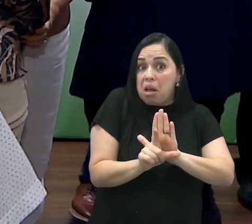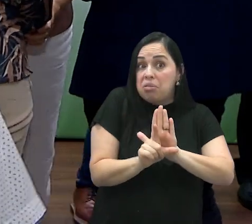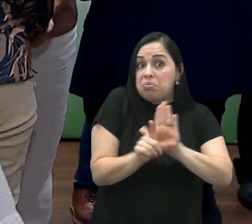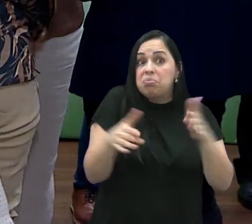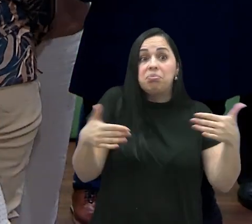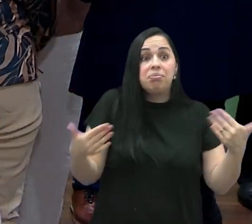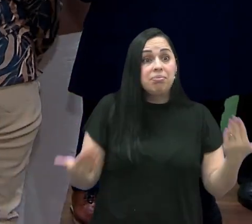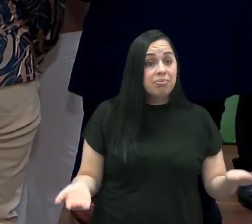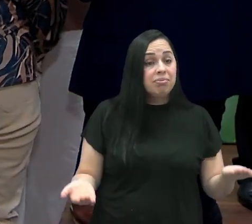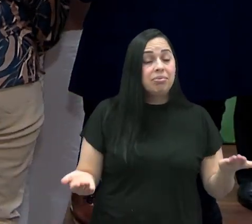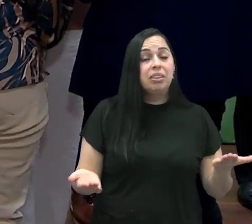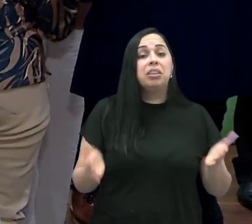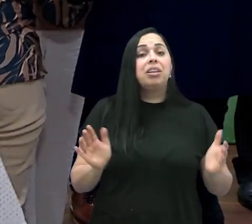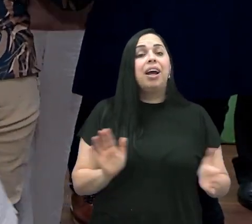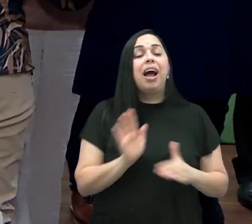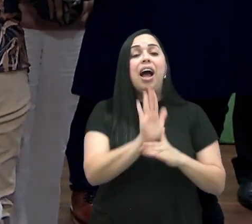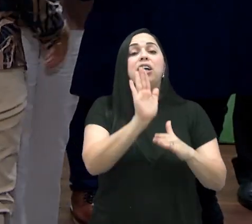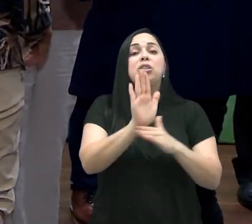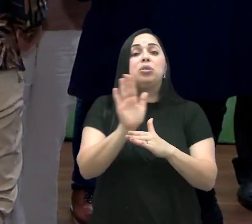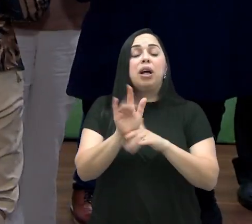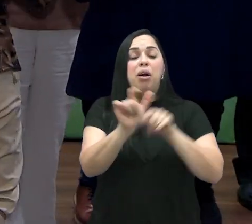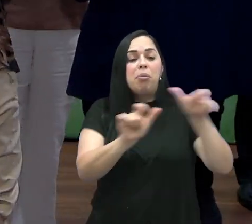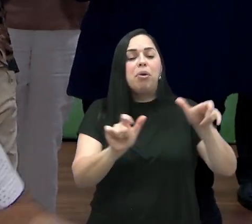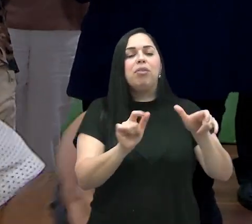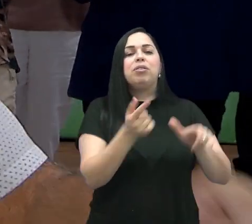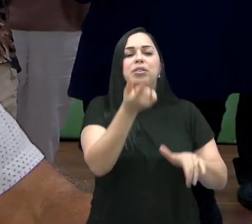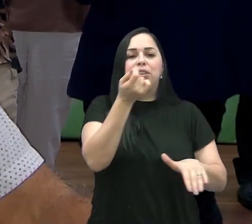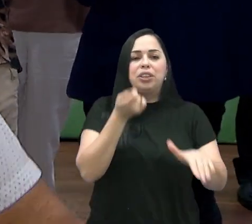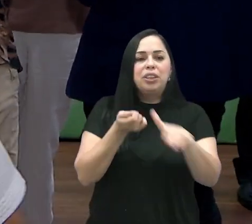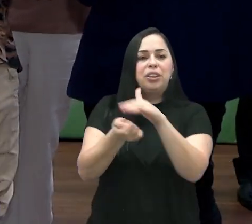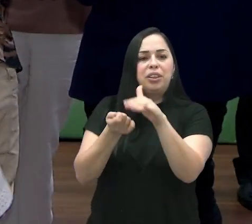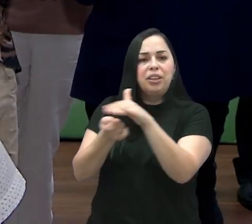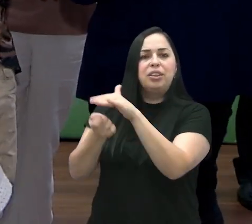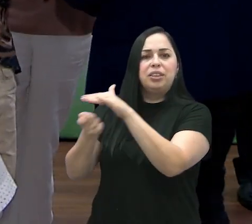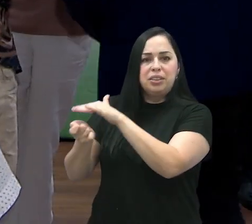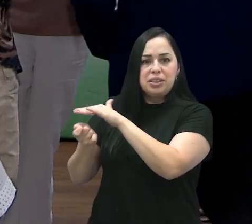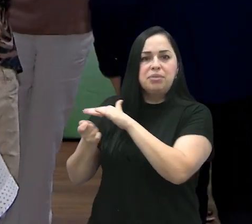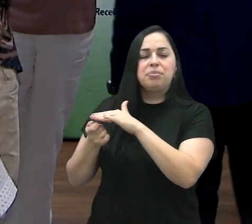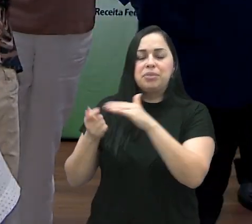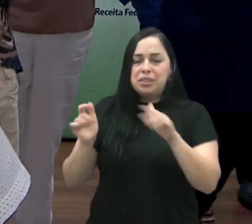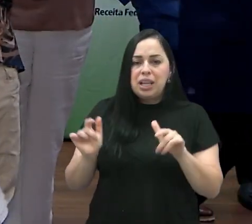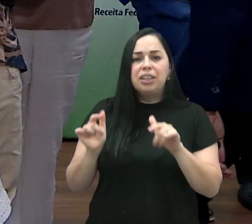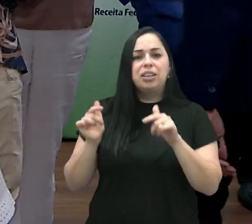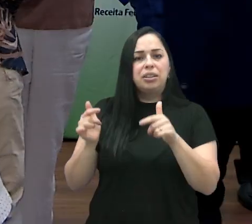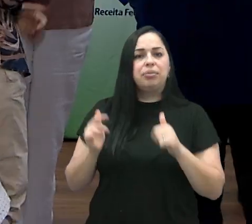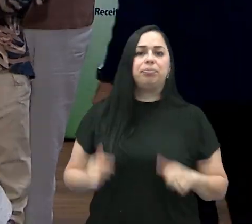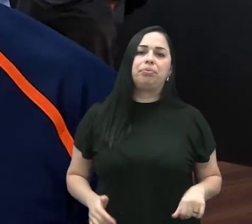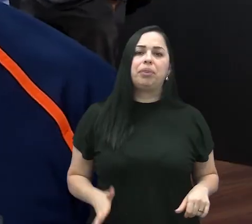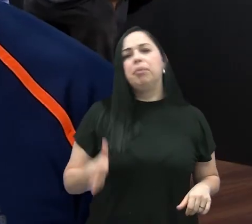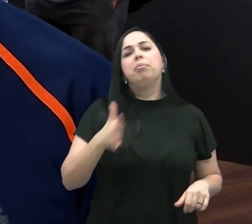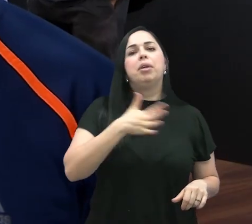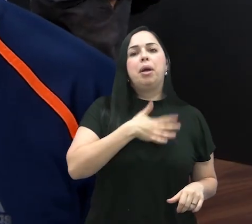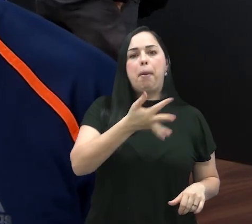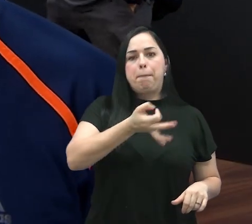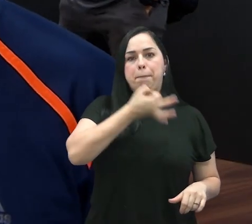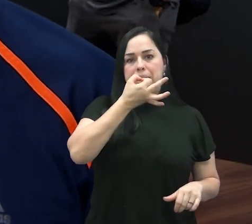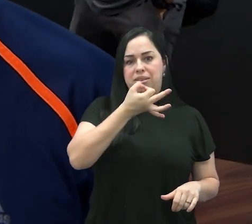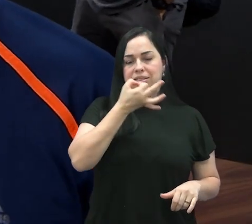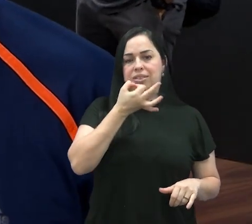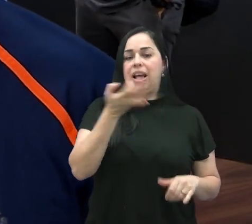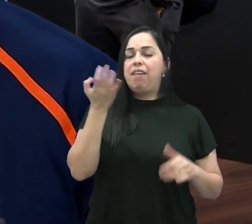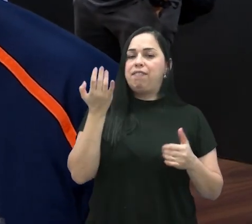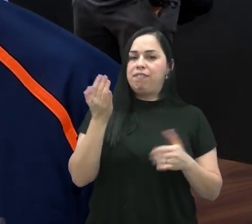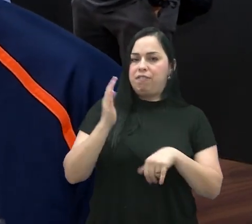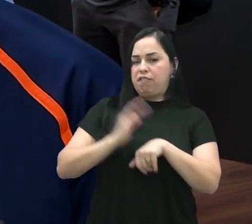de lei que fortalece e incentiva a população a investir cada vez mais nessas políticas públicas? Olha, acho que primeiro fazer